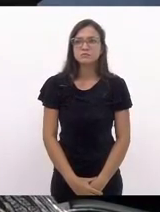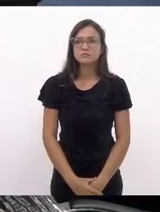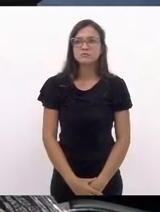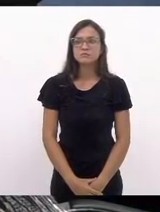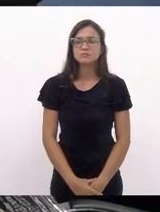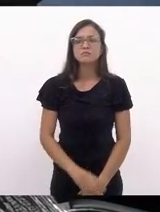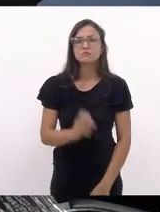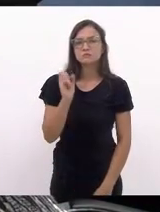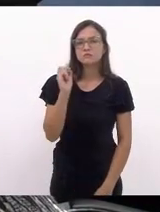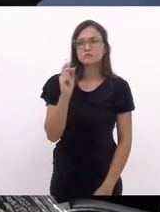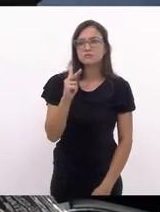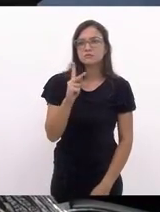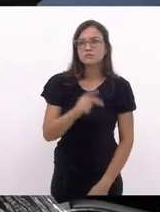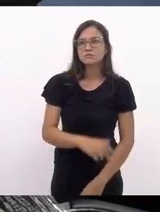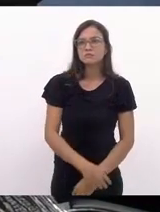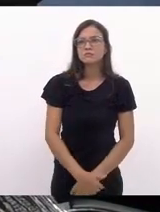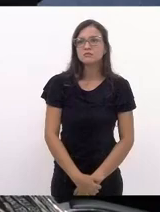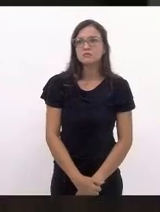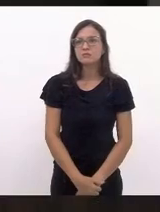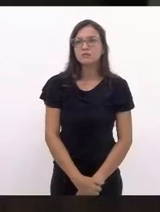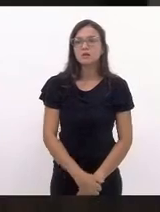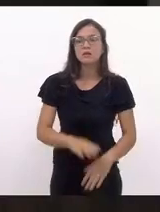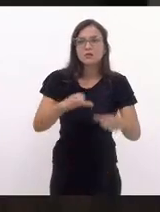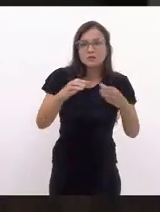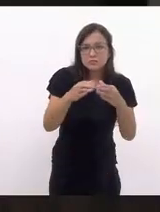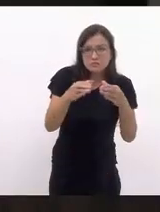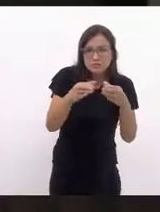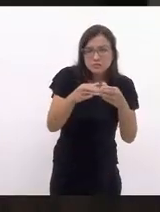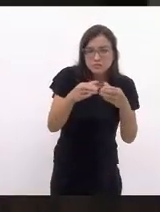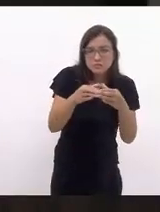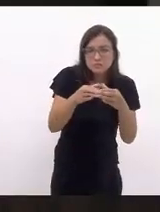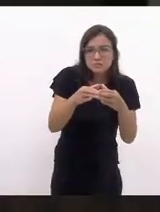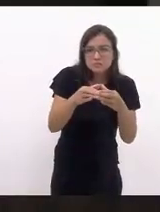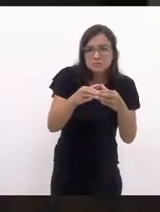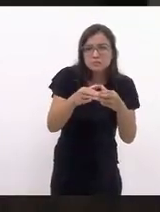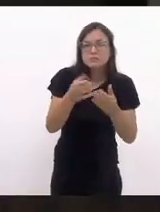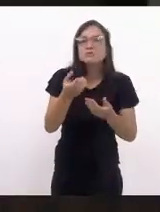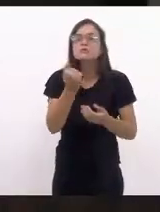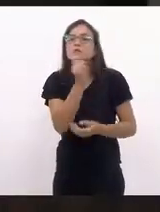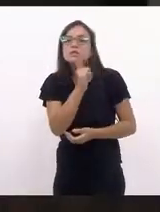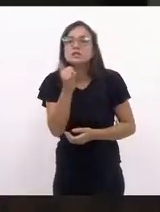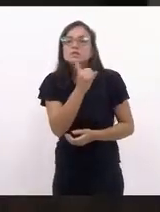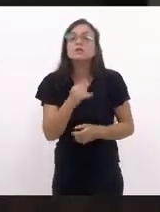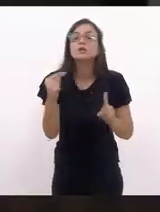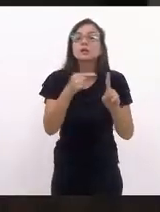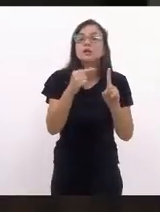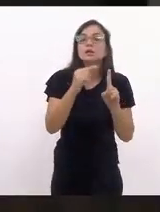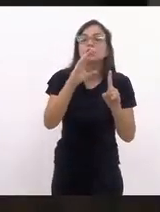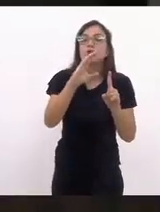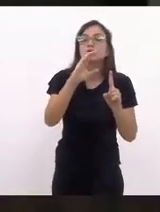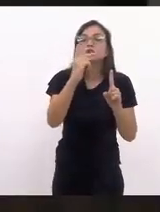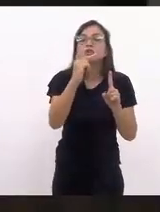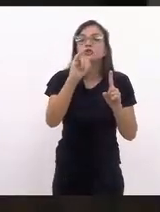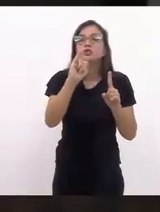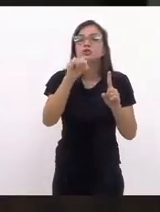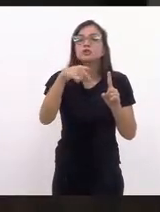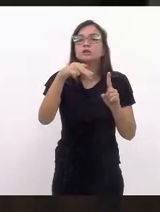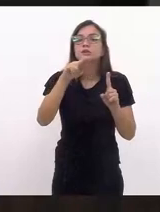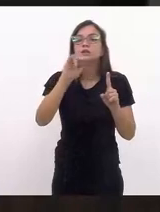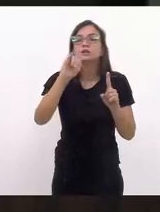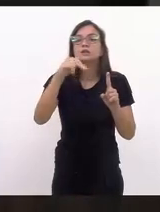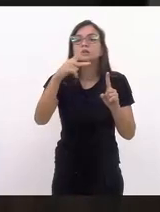o ok pela comissão de Minas e energia Deputado Chiquinho da Mangueira está assistindo da Mangueira